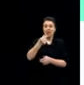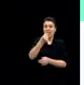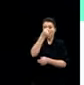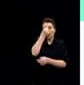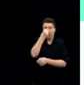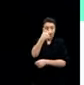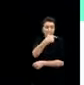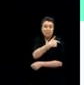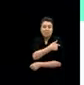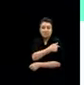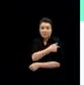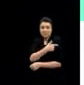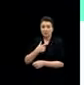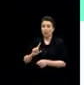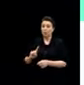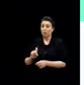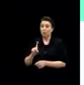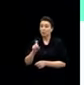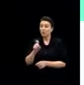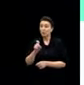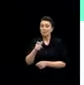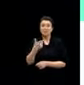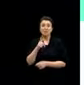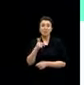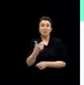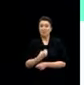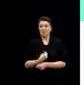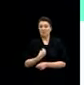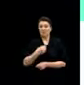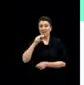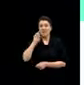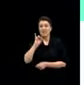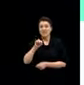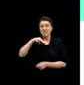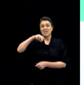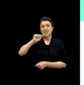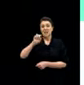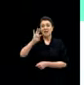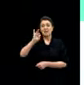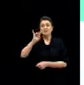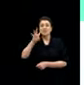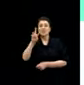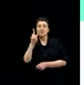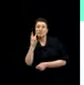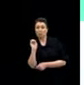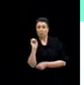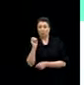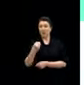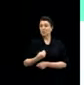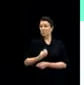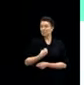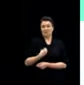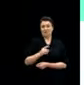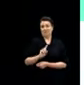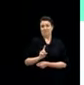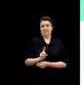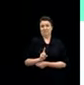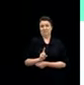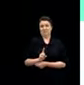feita com um vírus inativado. Então, o vírus inativado não vai poder ocasionar uma doença, né? Uma